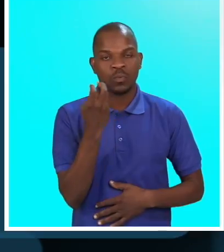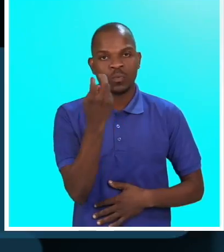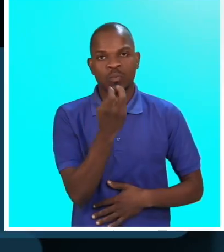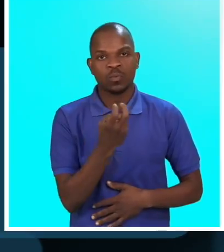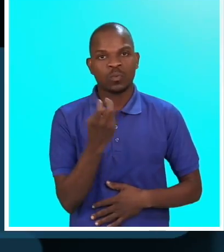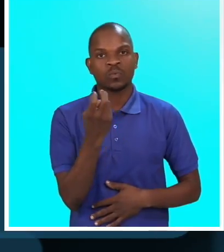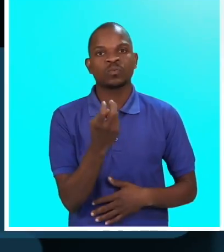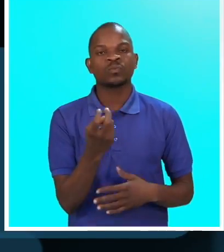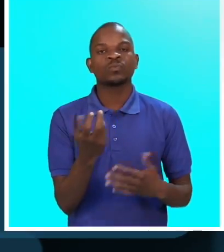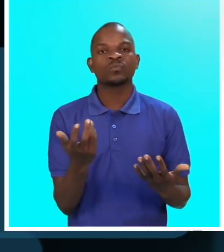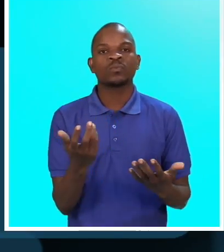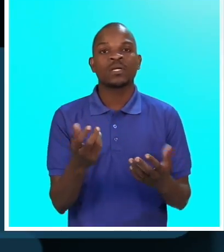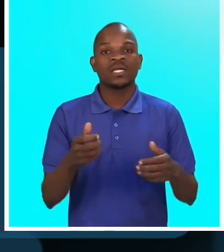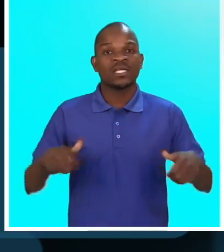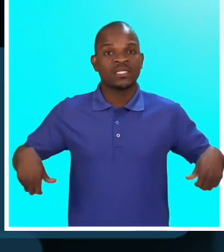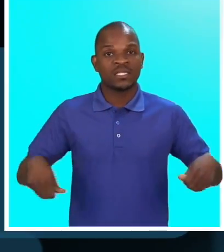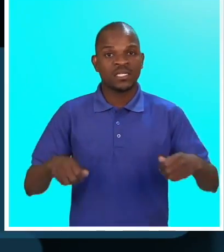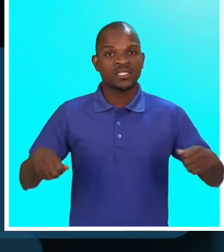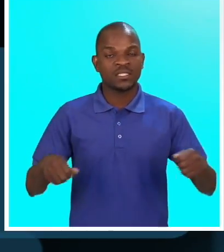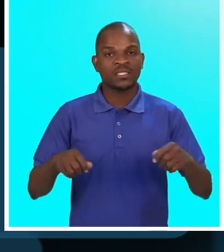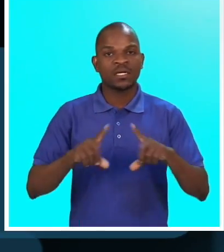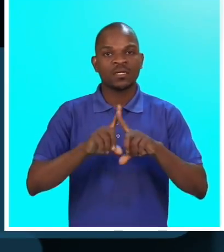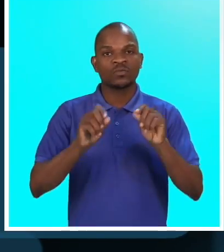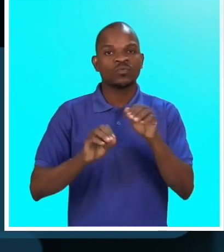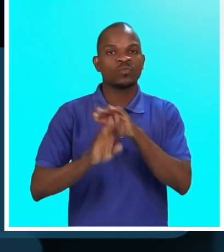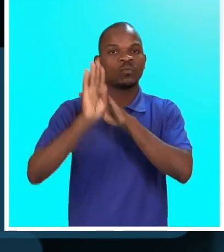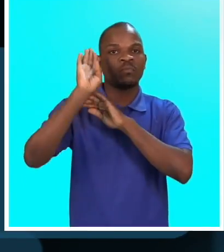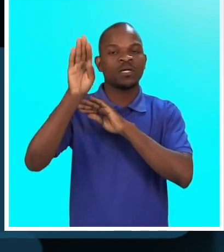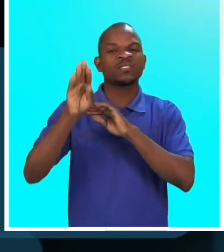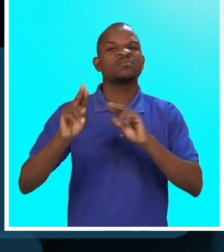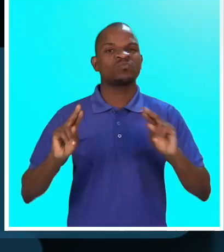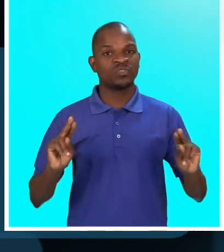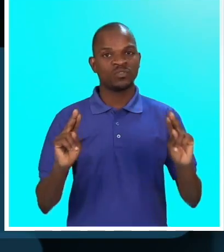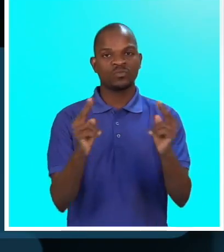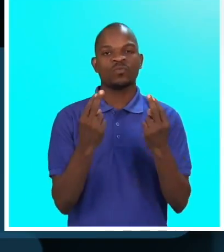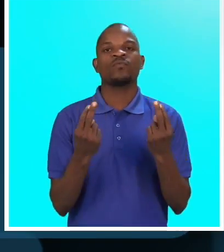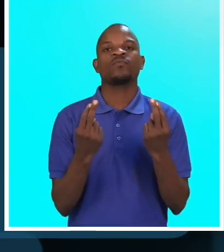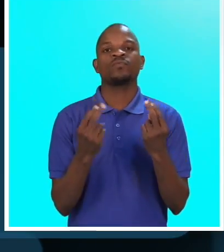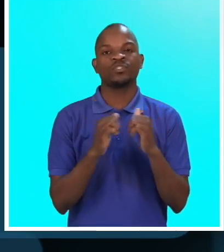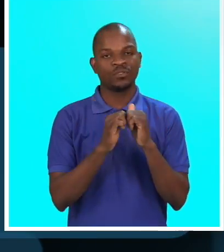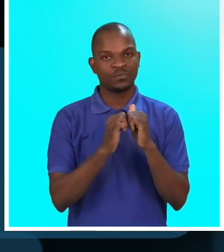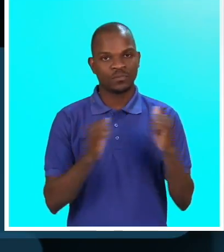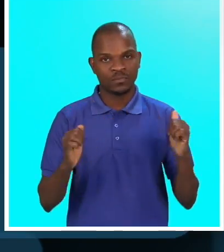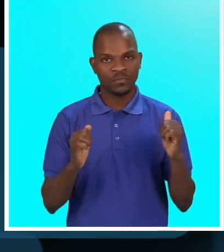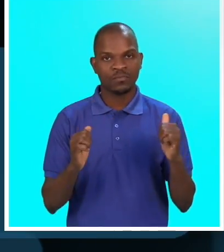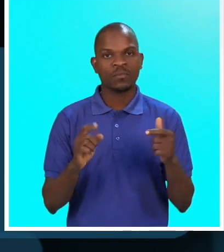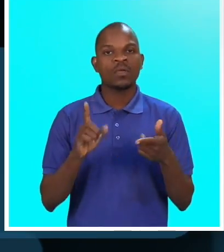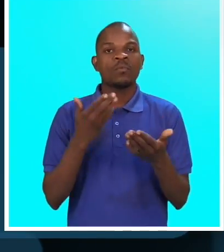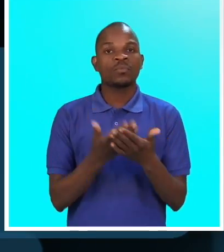arranjemos cadeiras de rodas